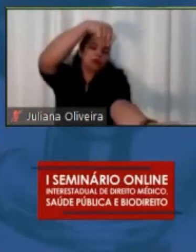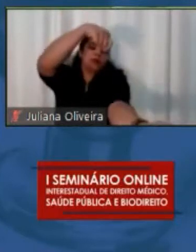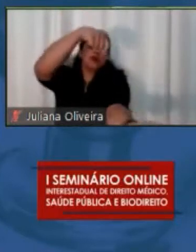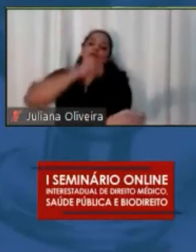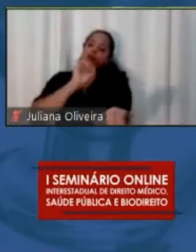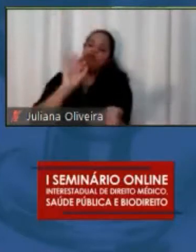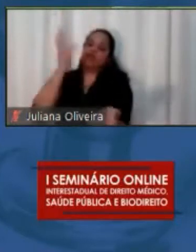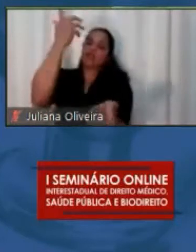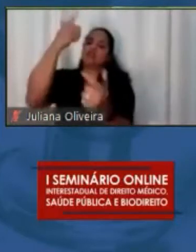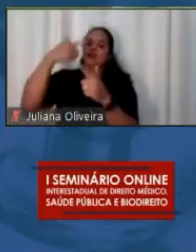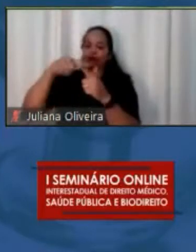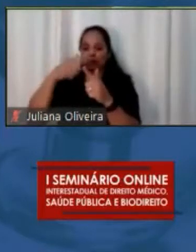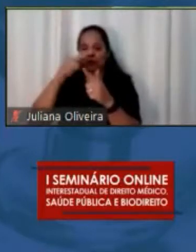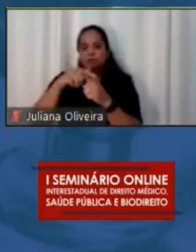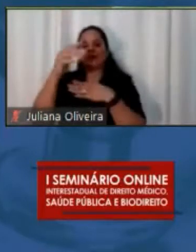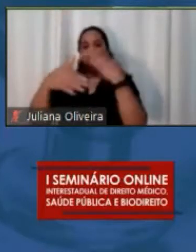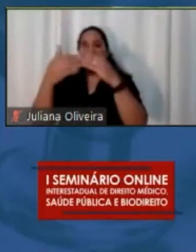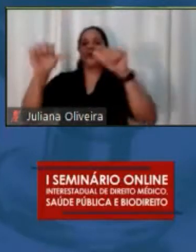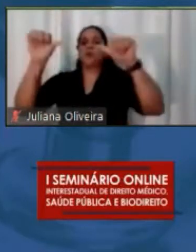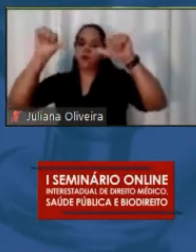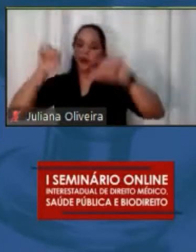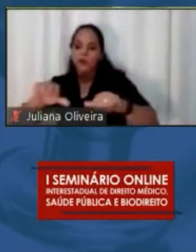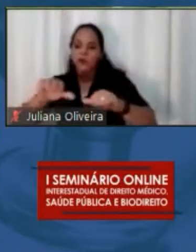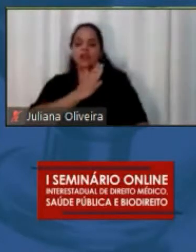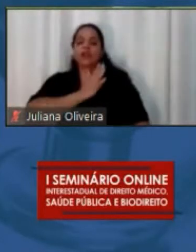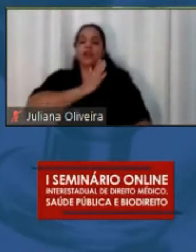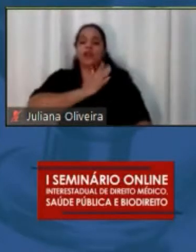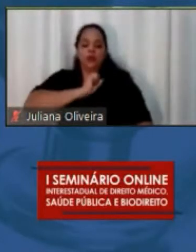problemas associados, taquicardia, febre e outras